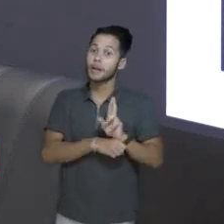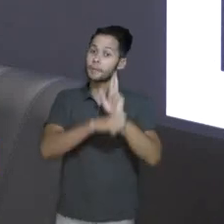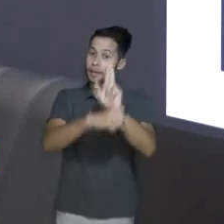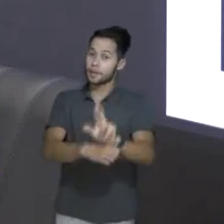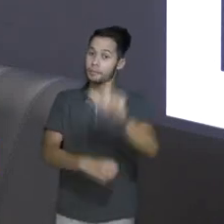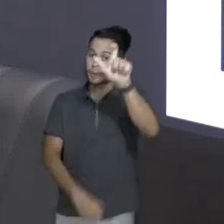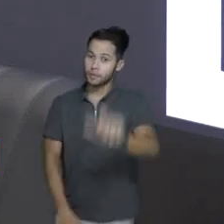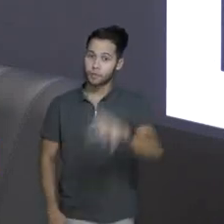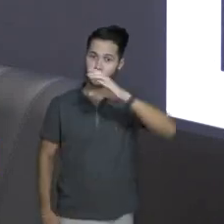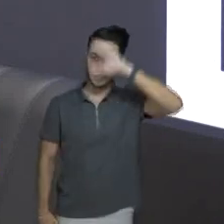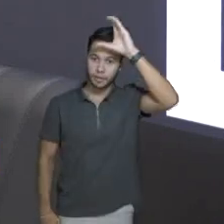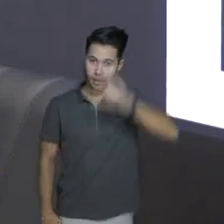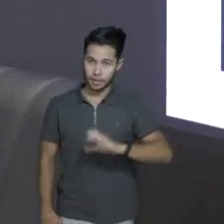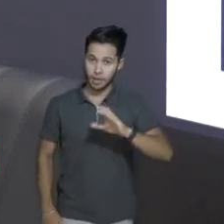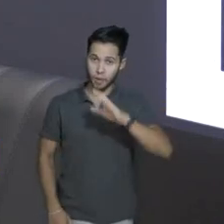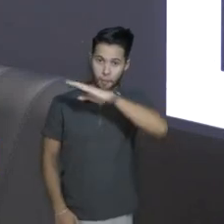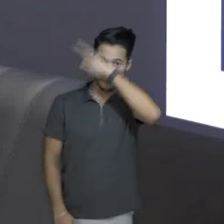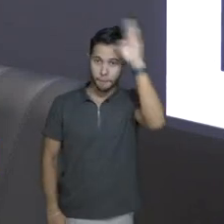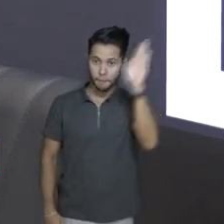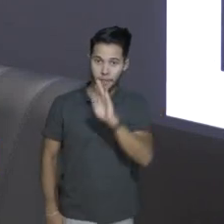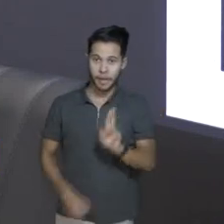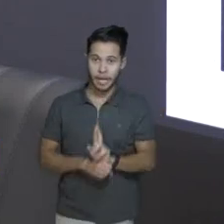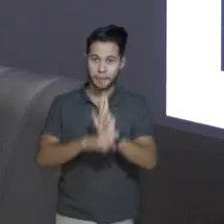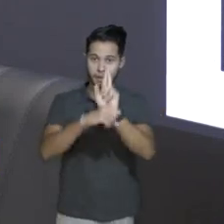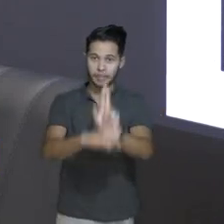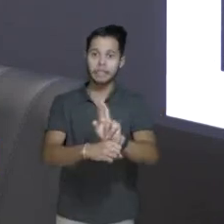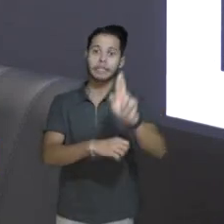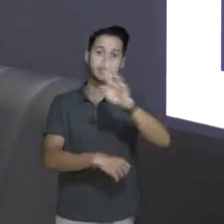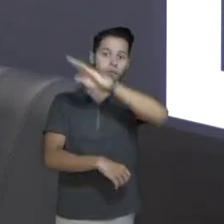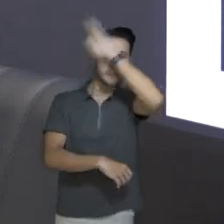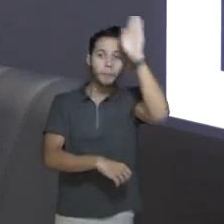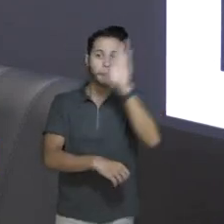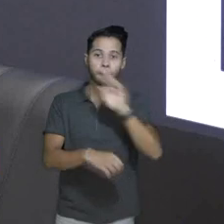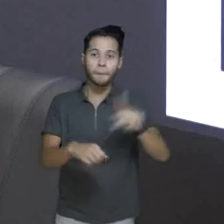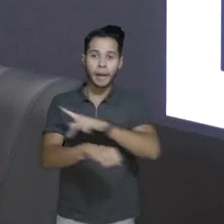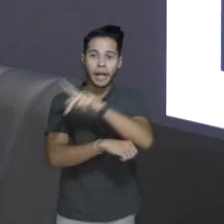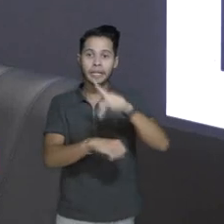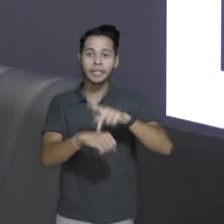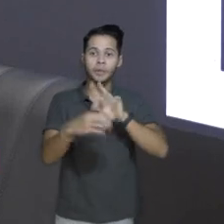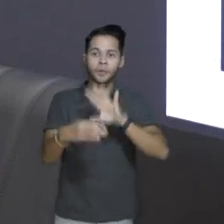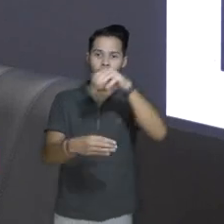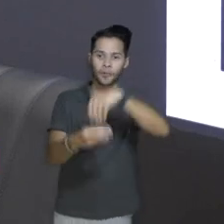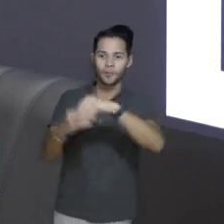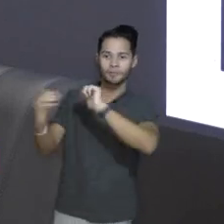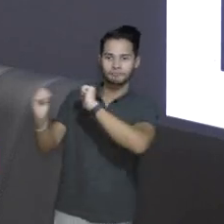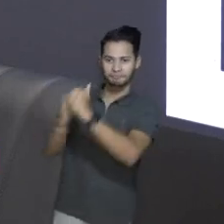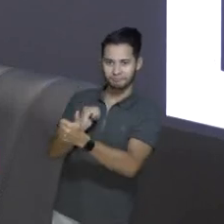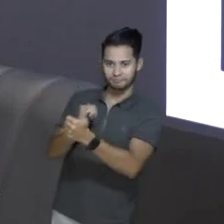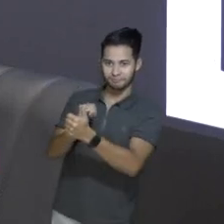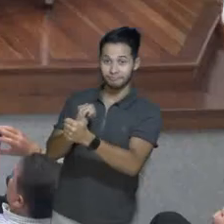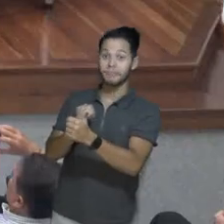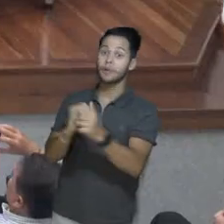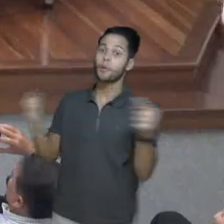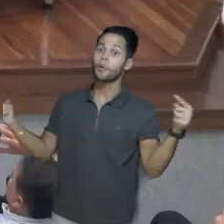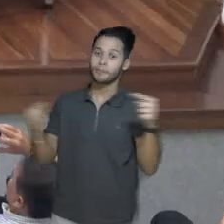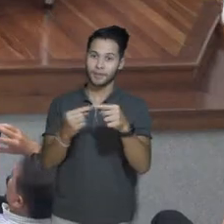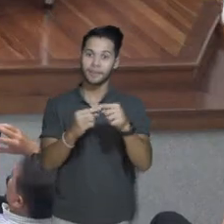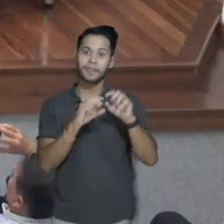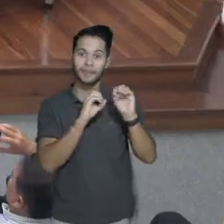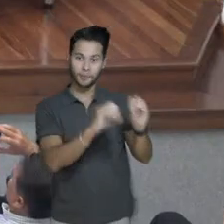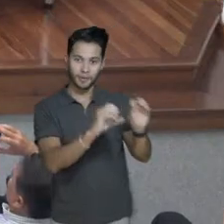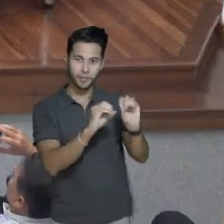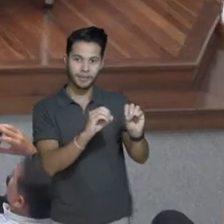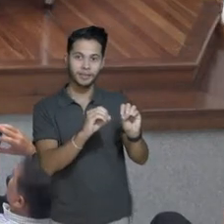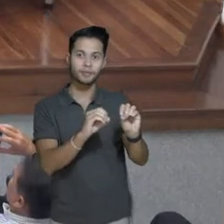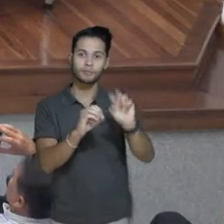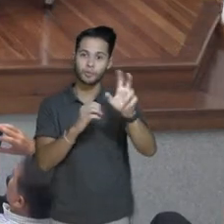representando né o nosso país no esporte eu acho que são os pilares educação cultura e esporte se a